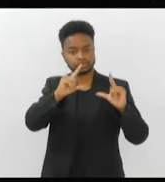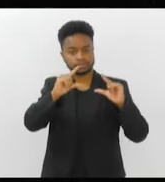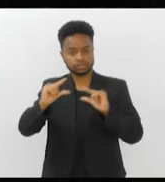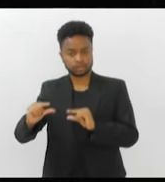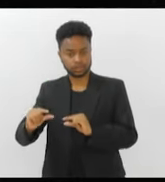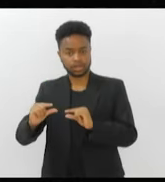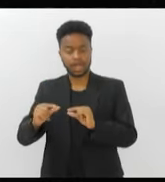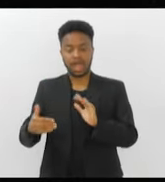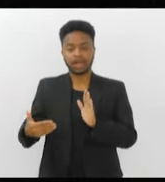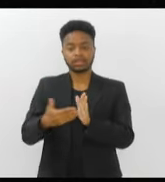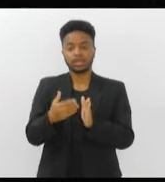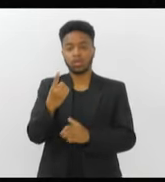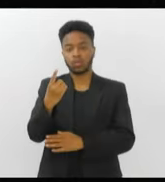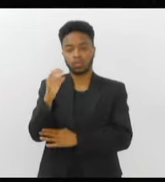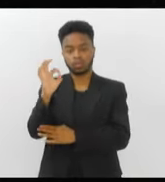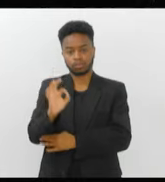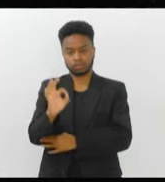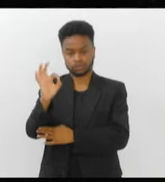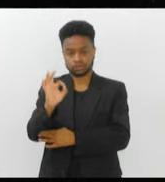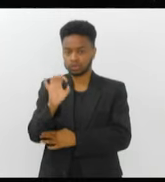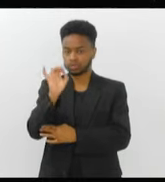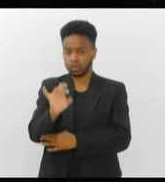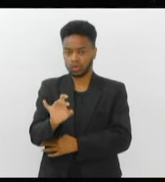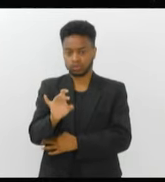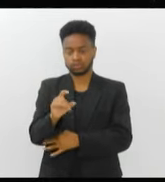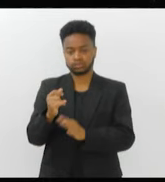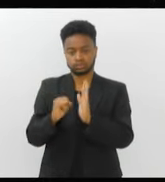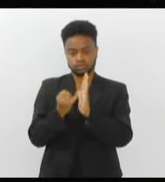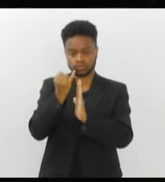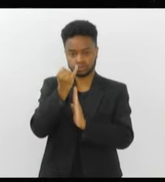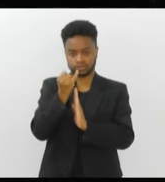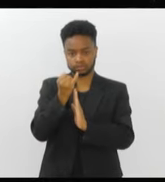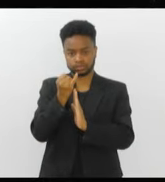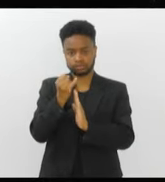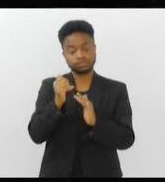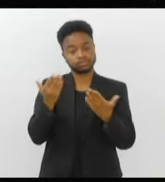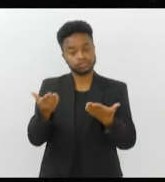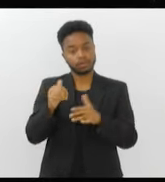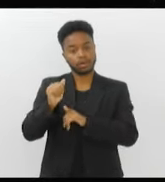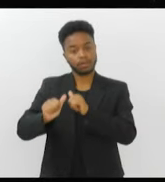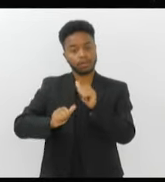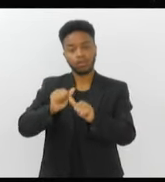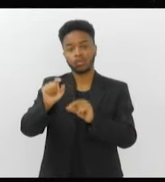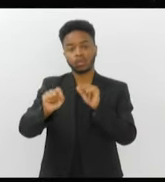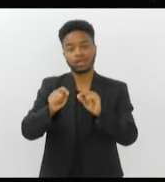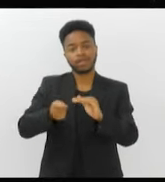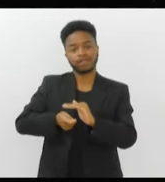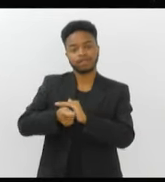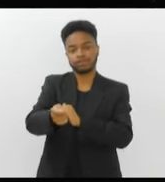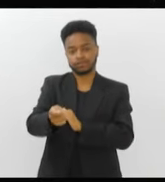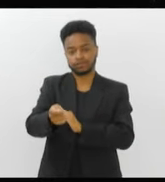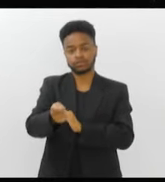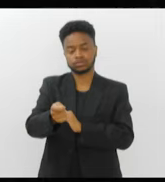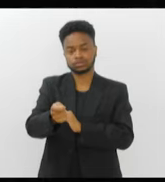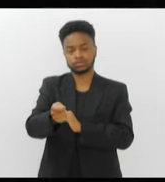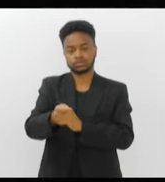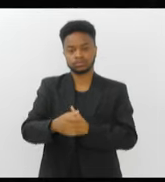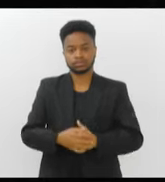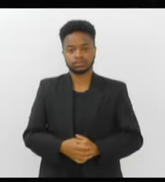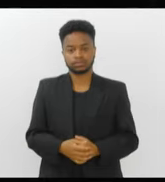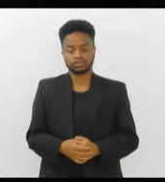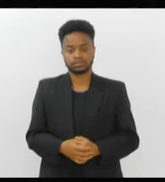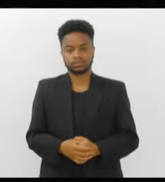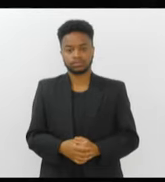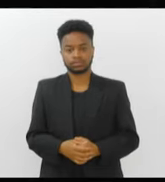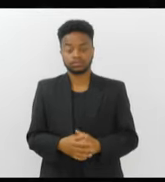a 1% somente de juro, transformado em investimentos, que,